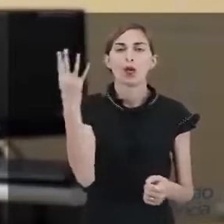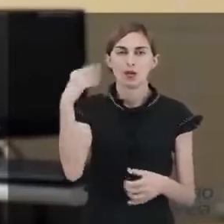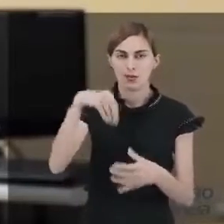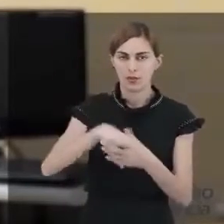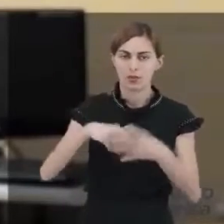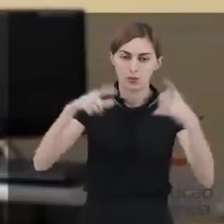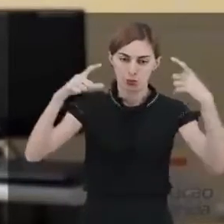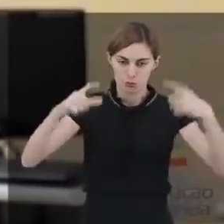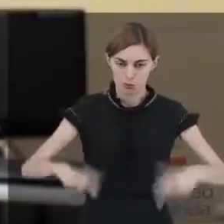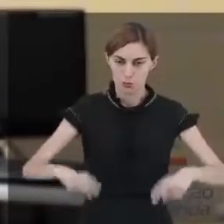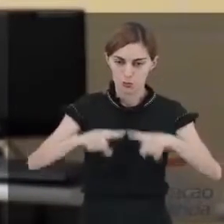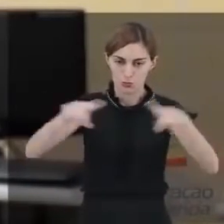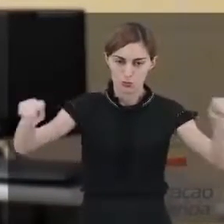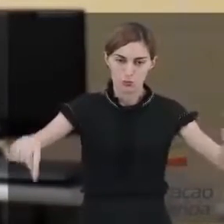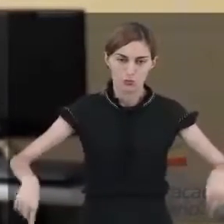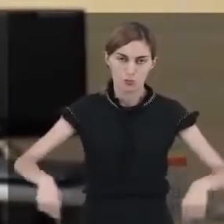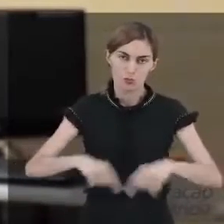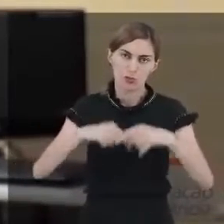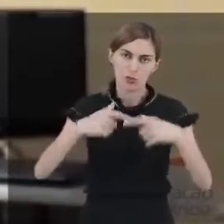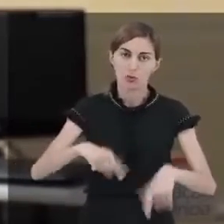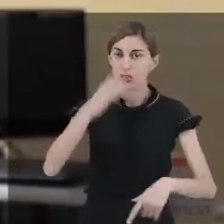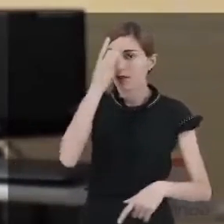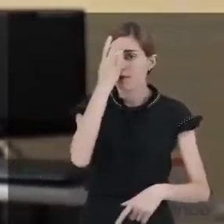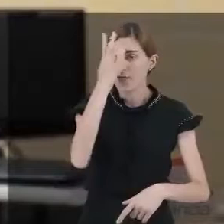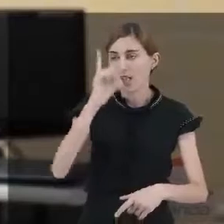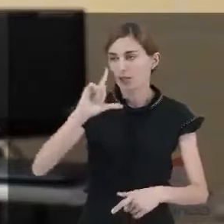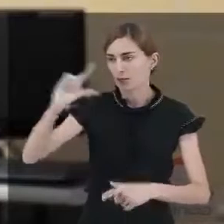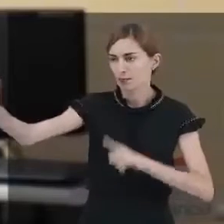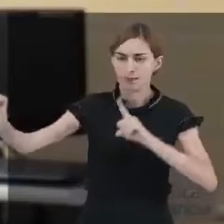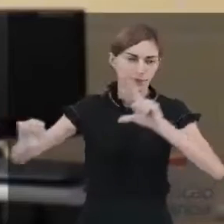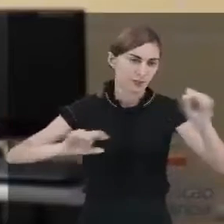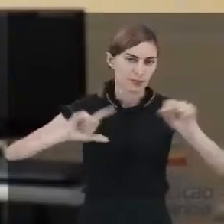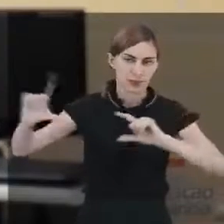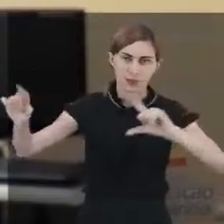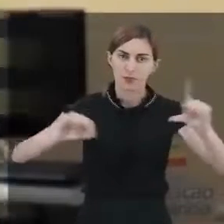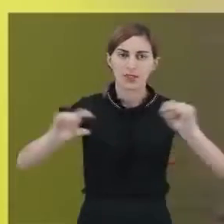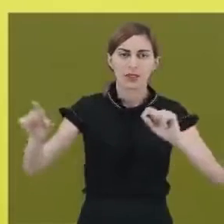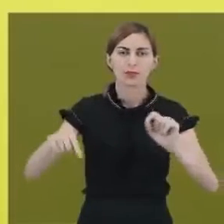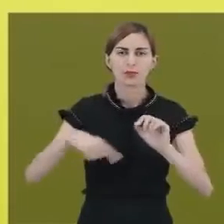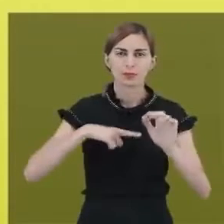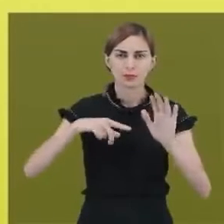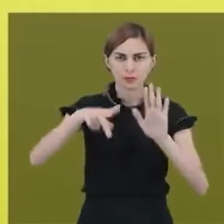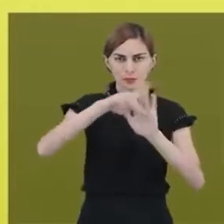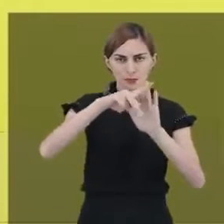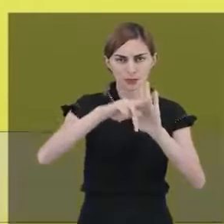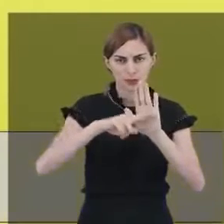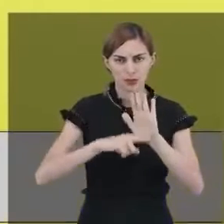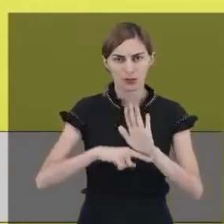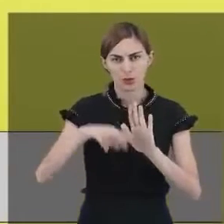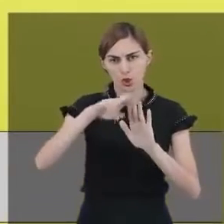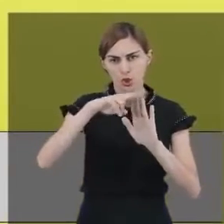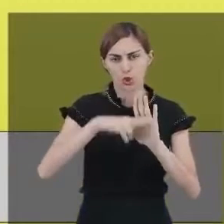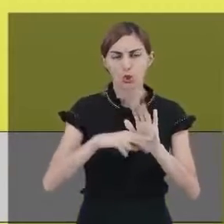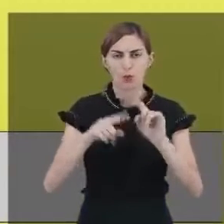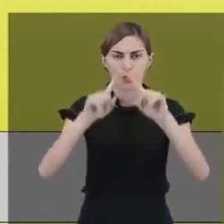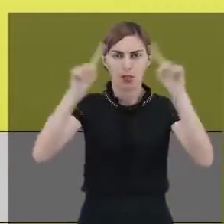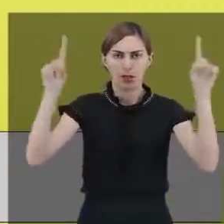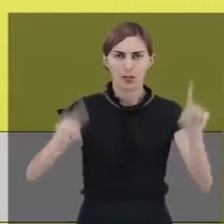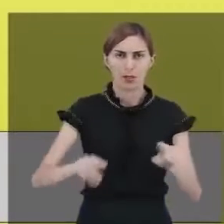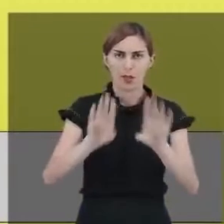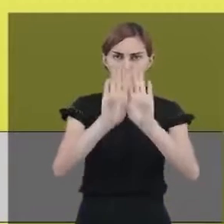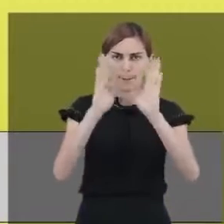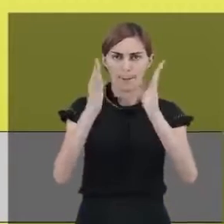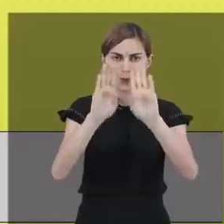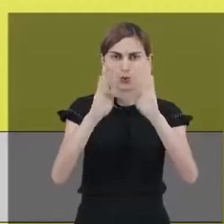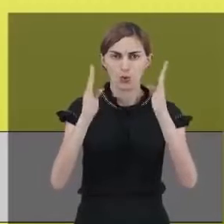no momento habitando facilite a saída. A NR 23 vai dar os parâmetros quanto a isso. A largura mínima desses